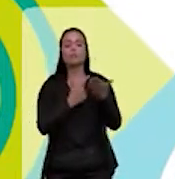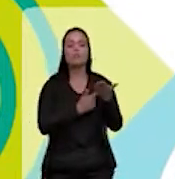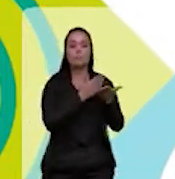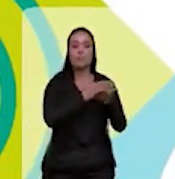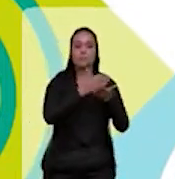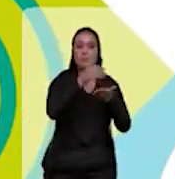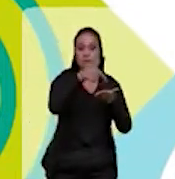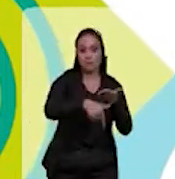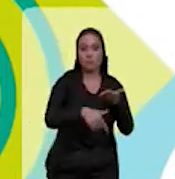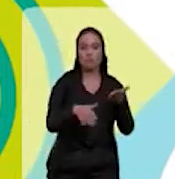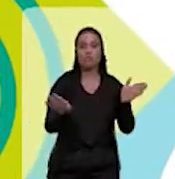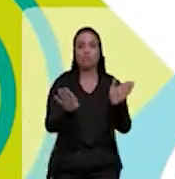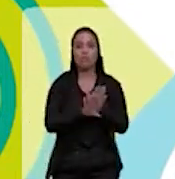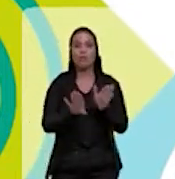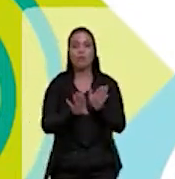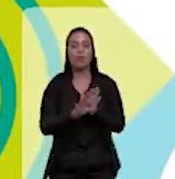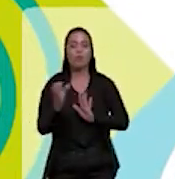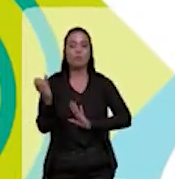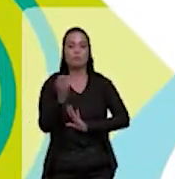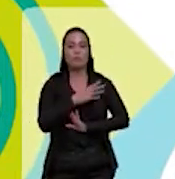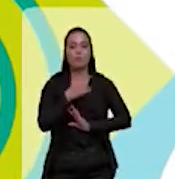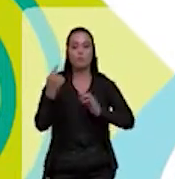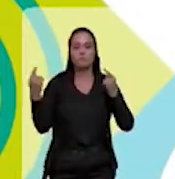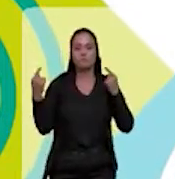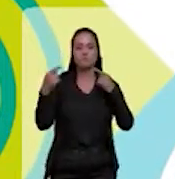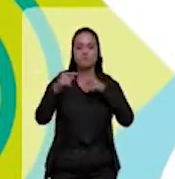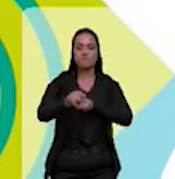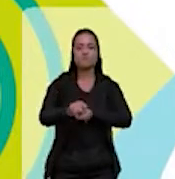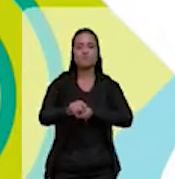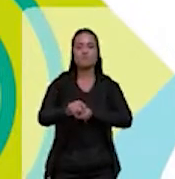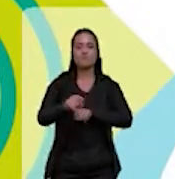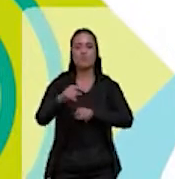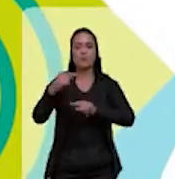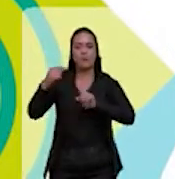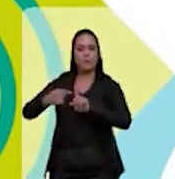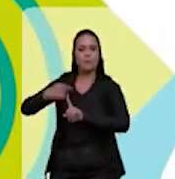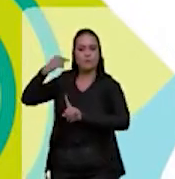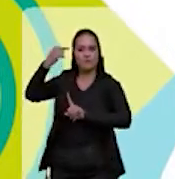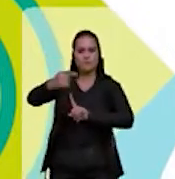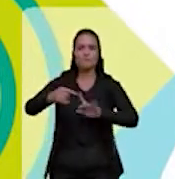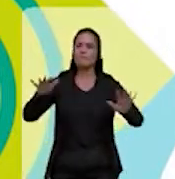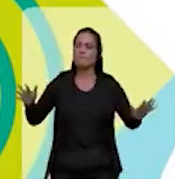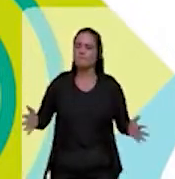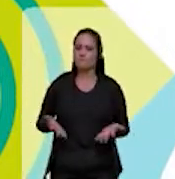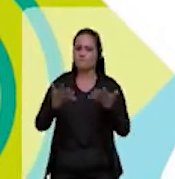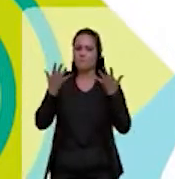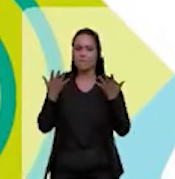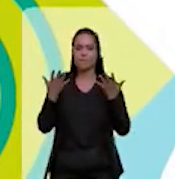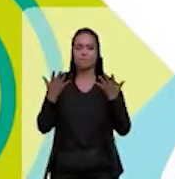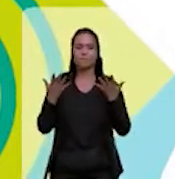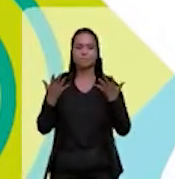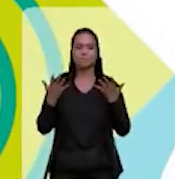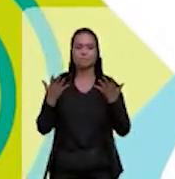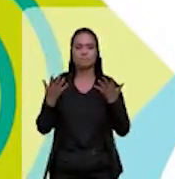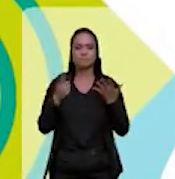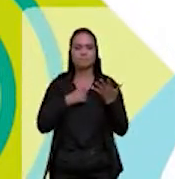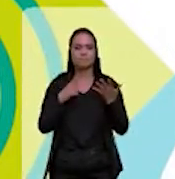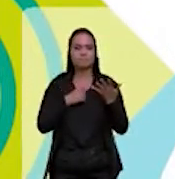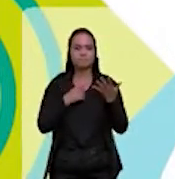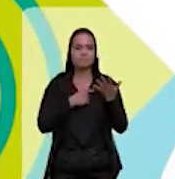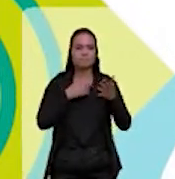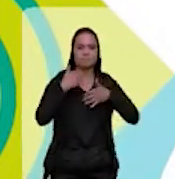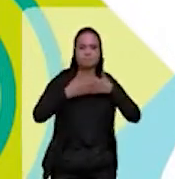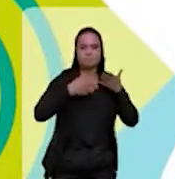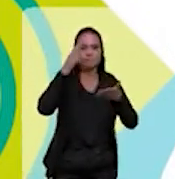possam chegar a novos portos arriscar cabotagens travessias e aventuras e Tais roteiros podem